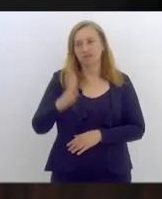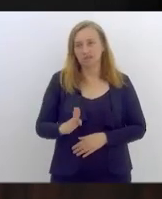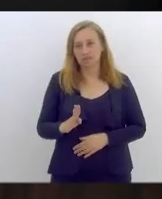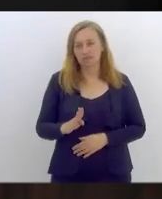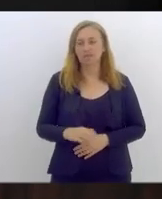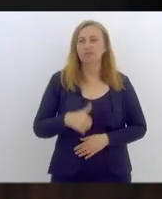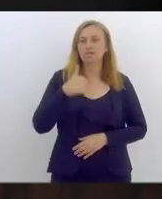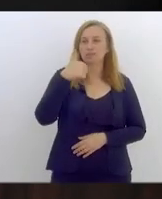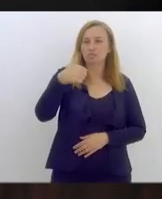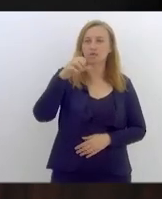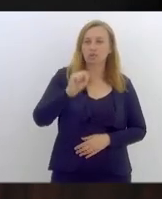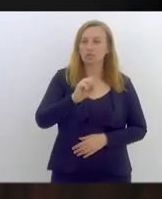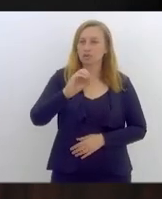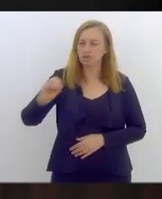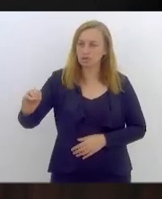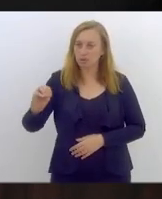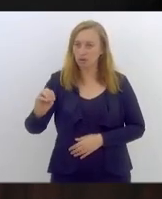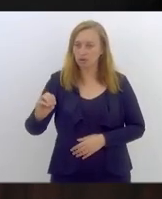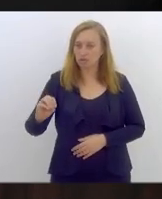1.800